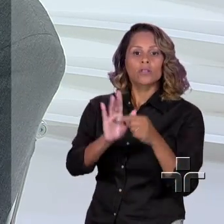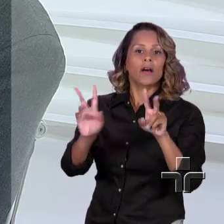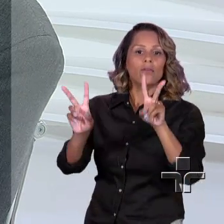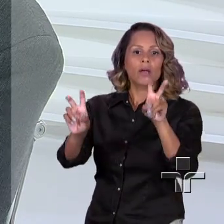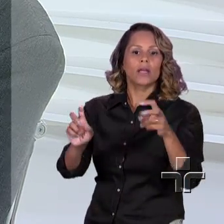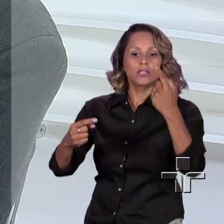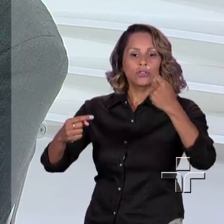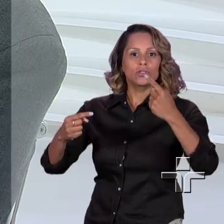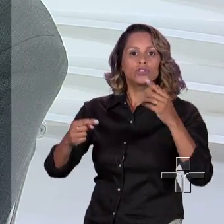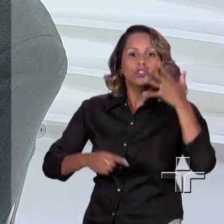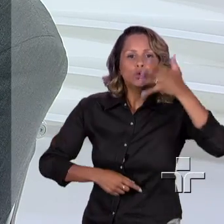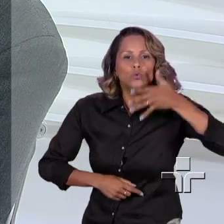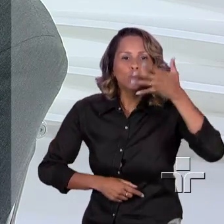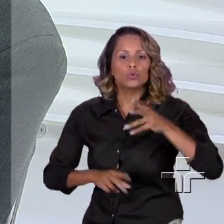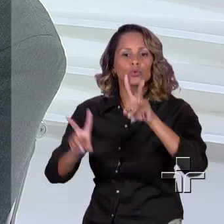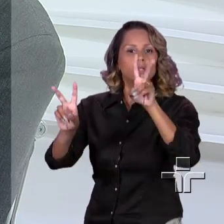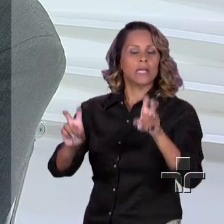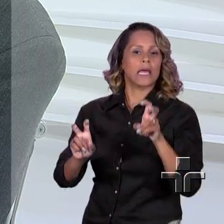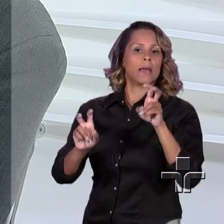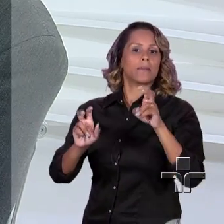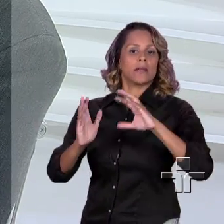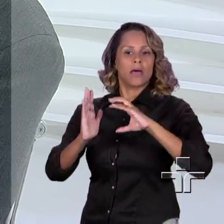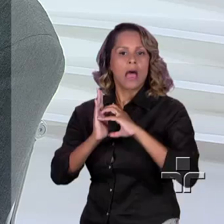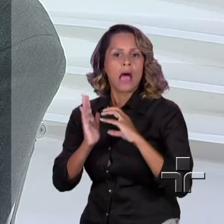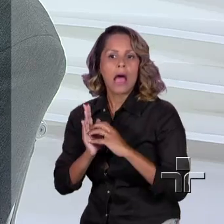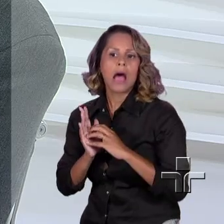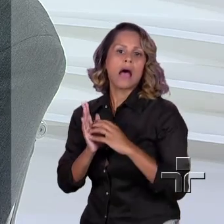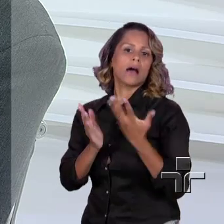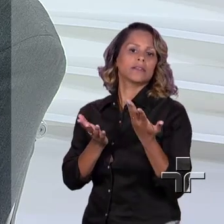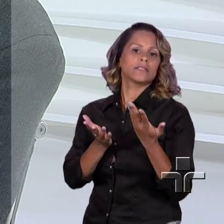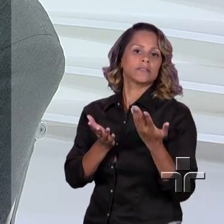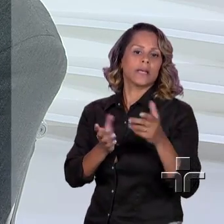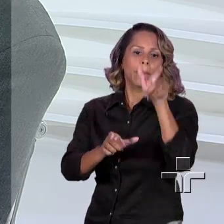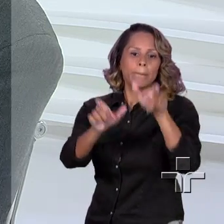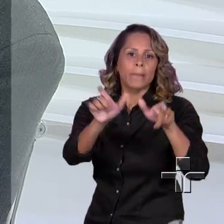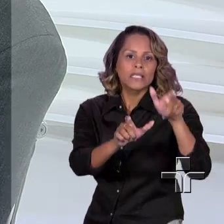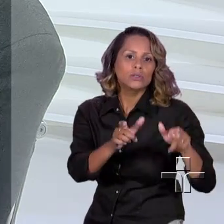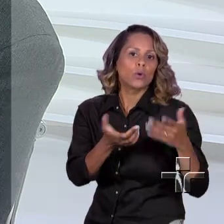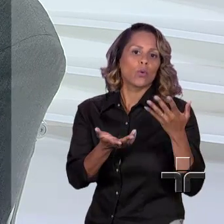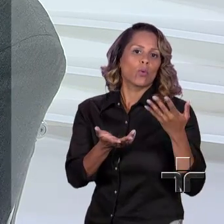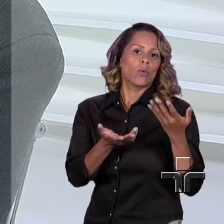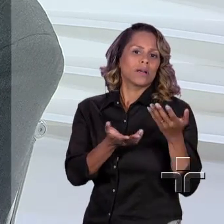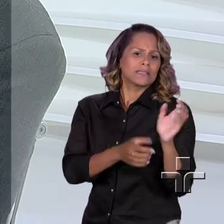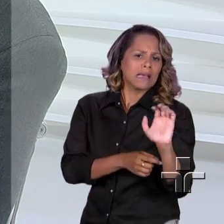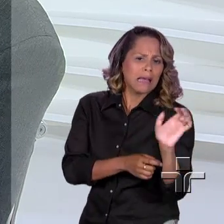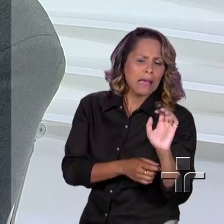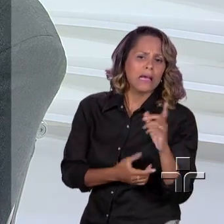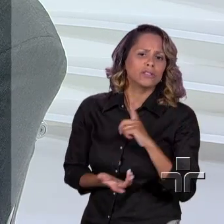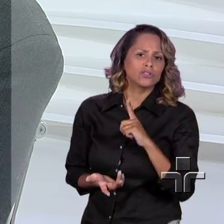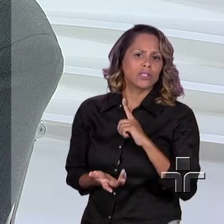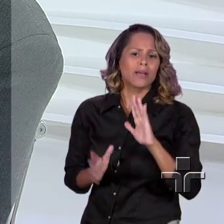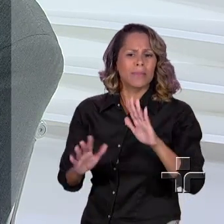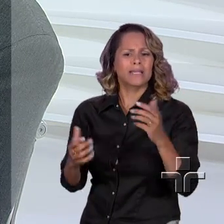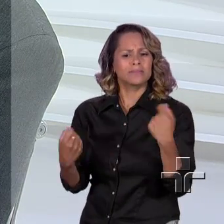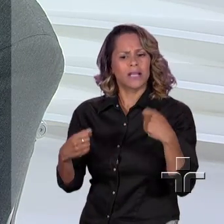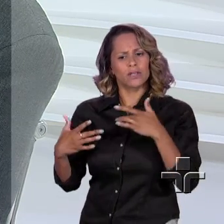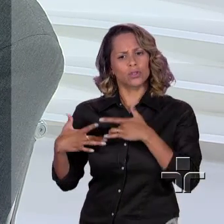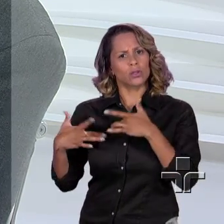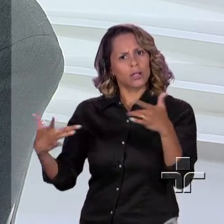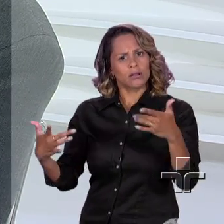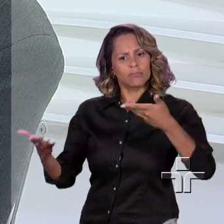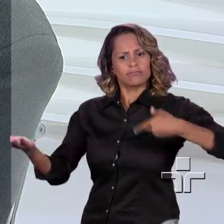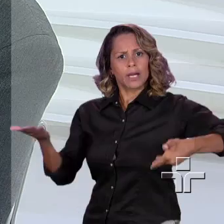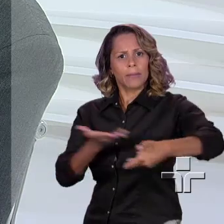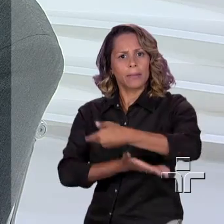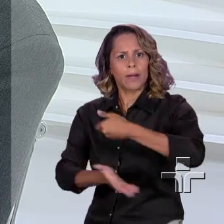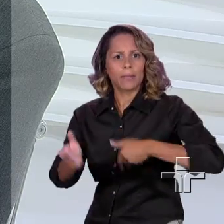de medo de pessoas que estão soropositivos, de criar uma noção de solidariedade entre as pessoas soropositivas,